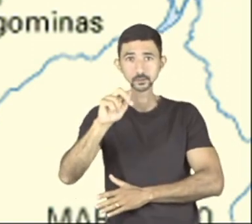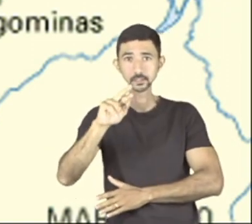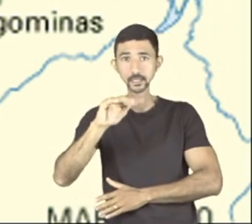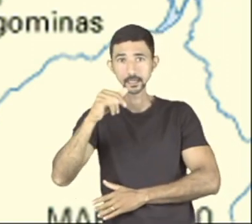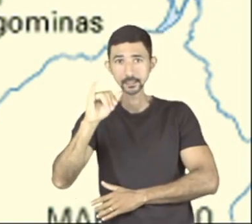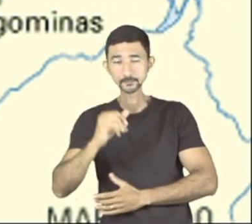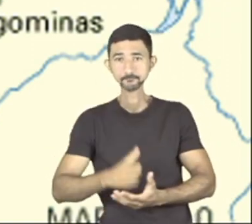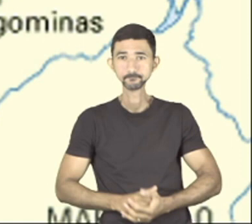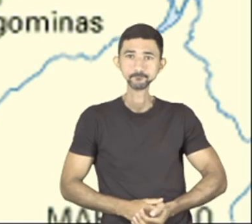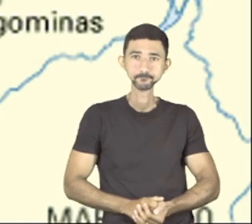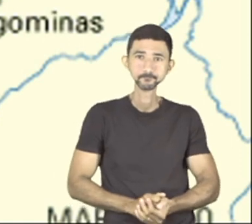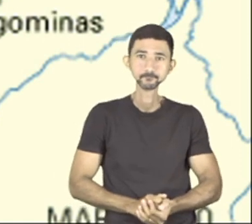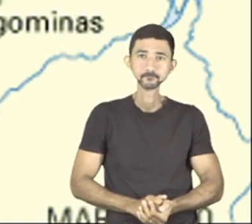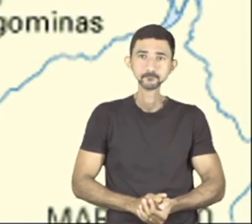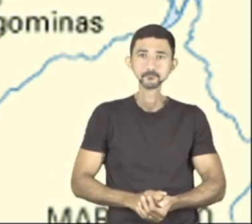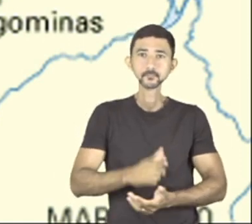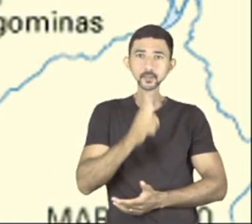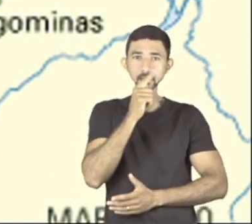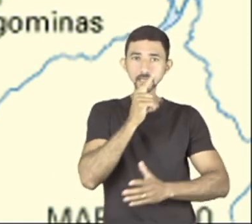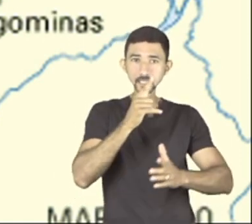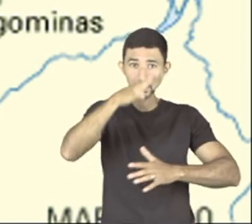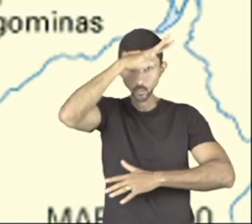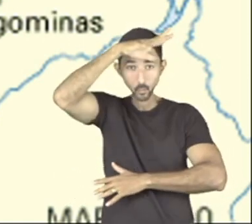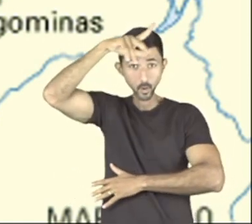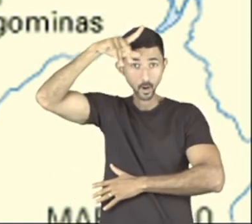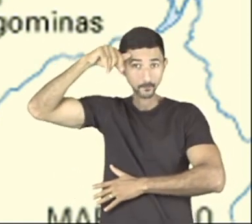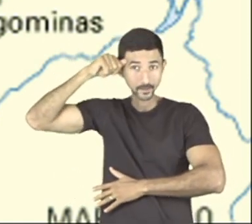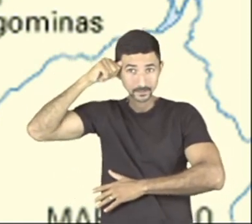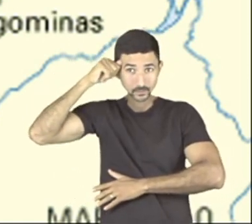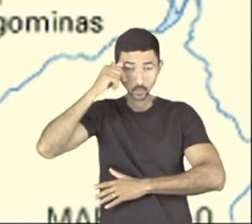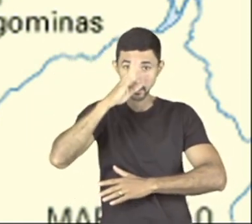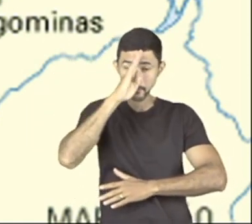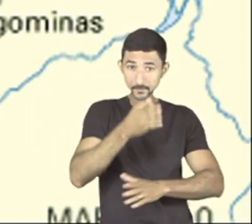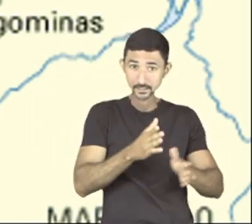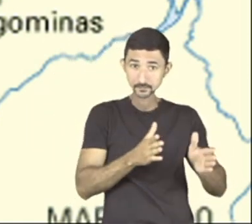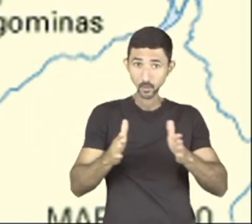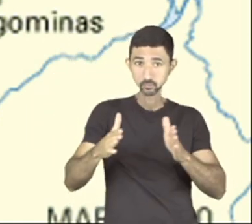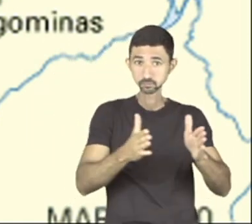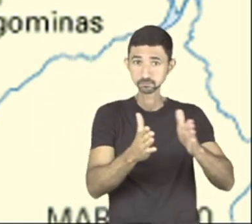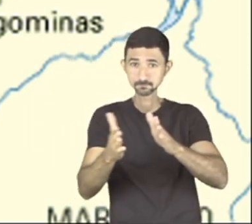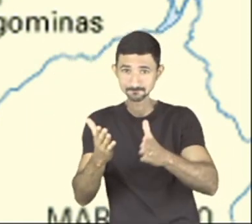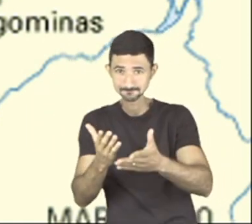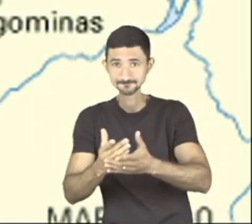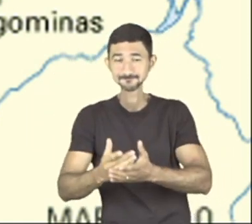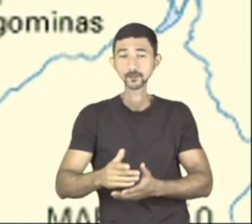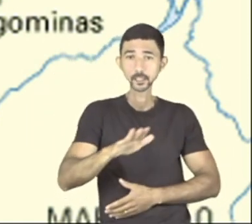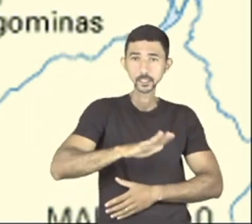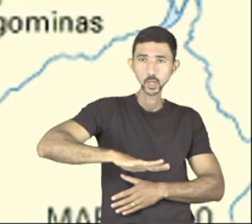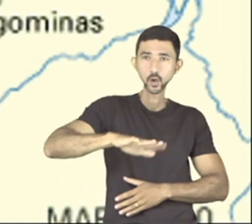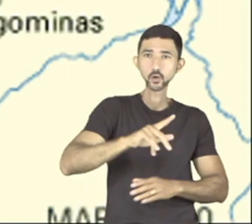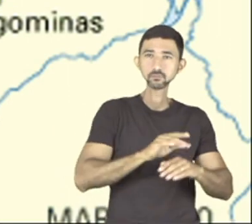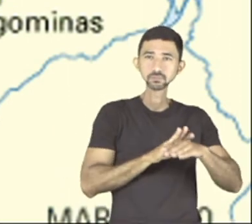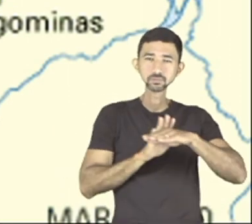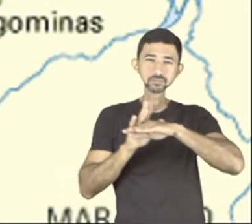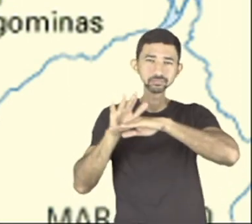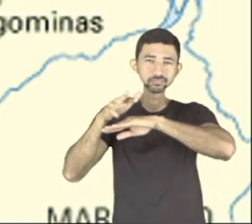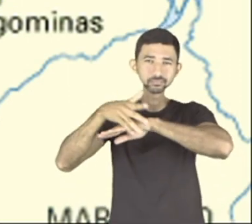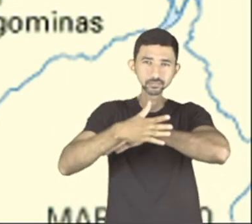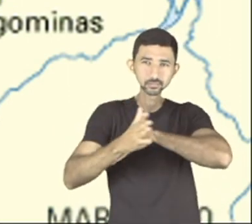Rio Amazonas, né, o principal rio aqui da região amazônica, da região norte, que deságua aqui, ó, lá na